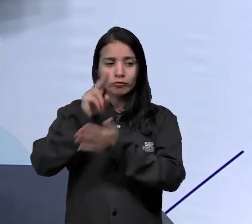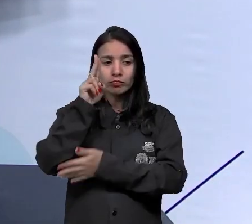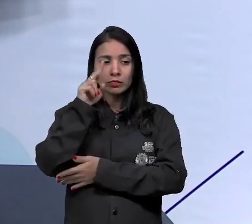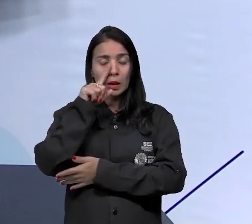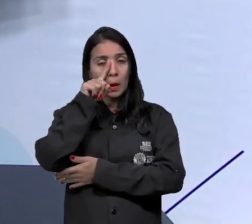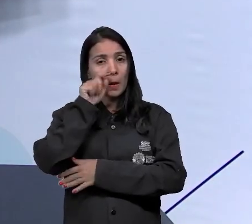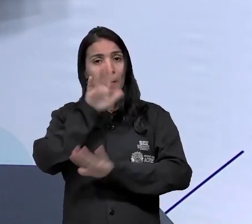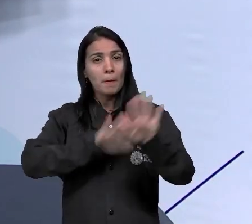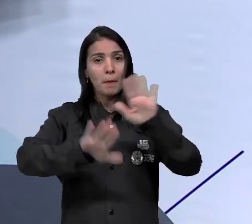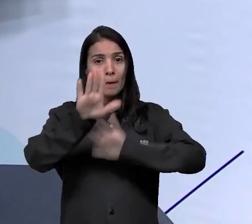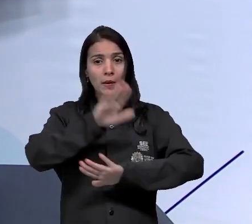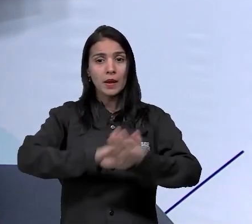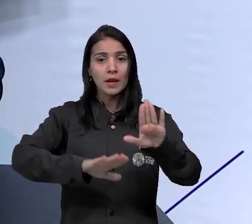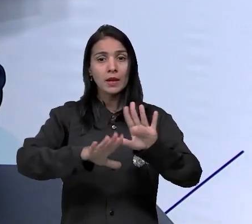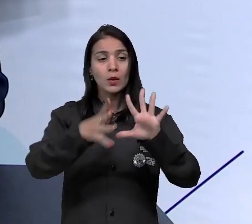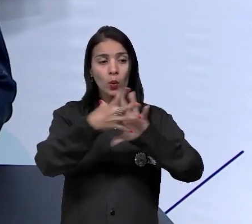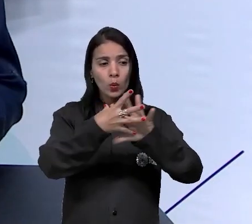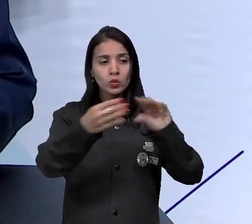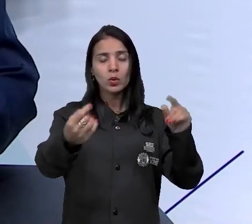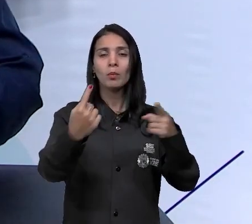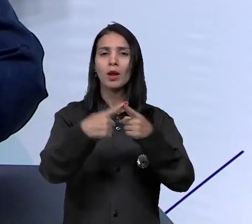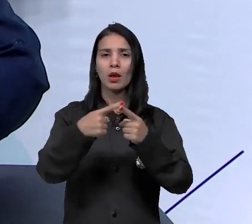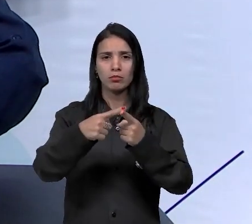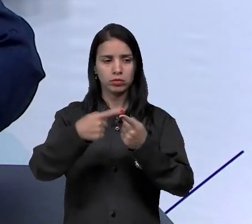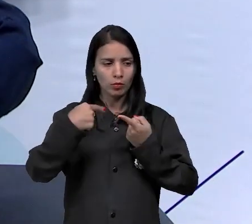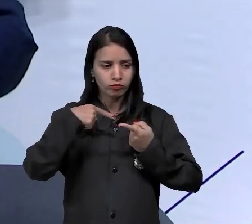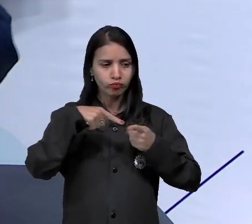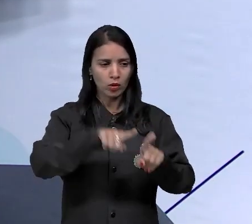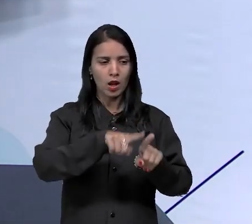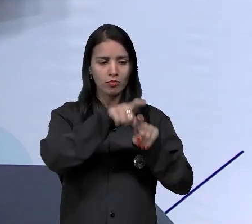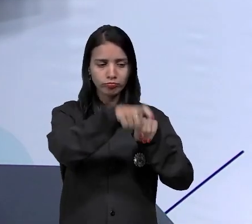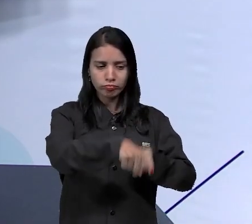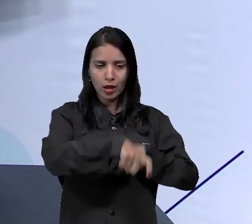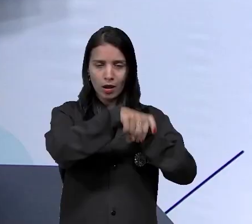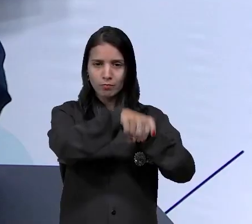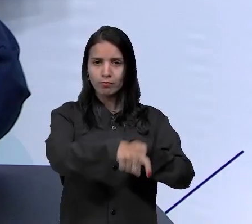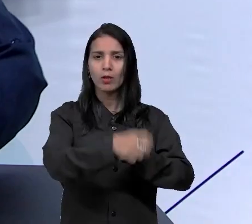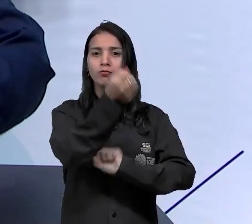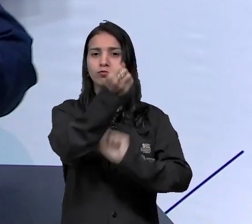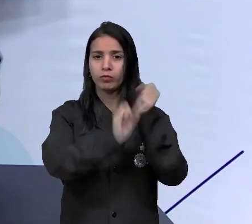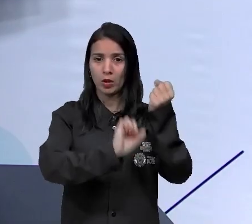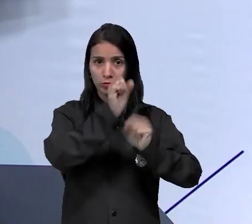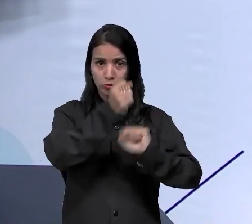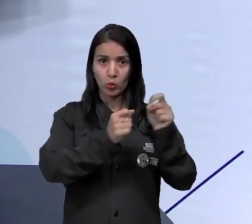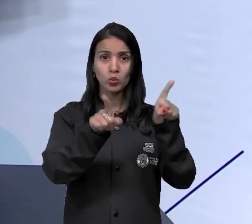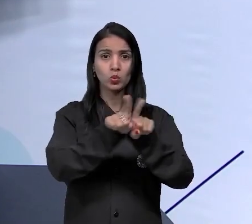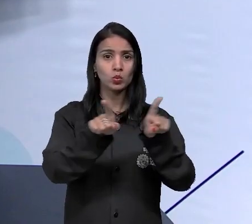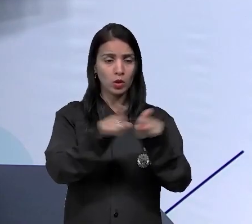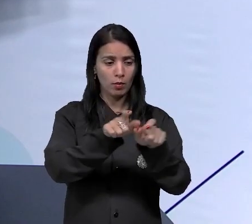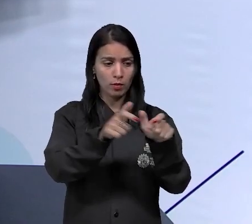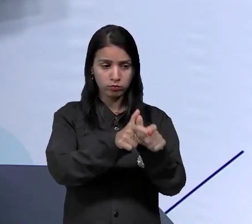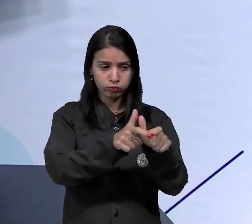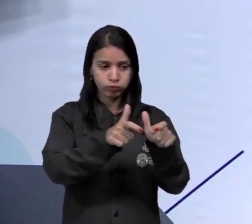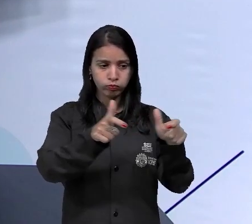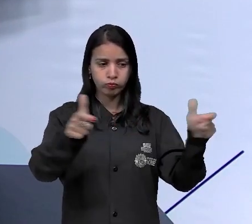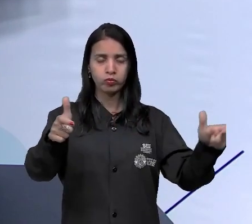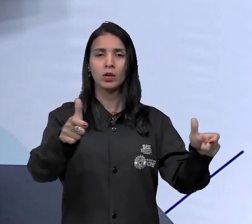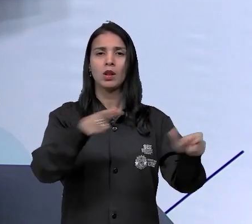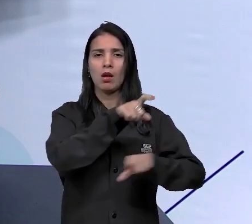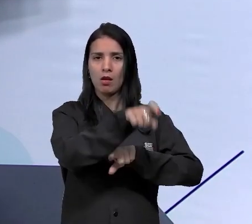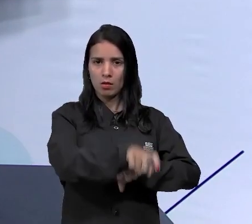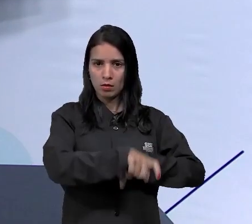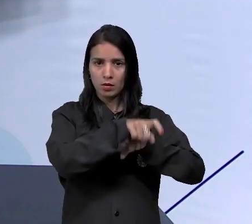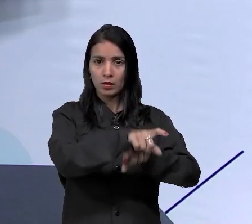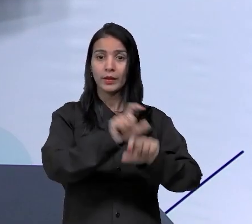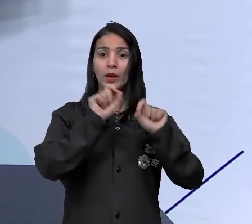ameaçado principalmente pela agropecuária, a partir aí também de outra expansão agropecuária brasileira,